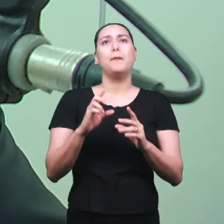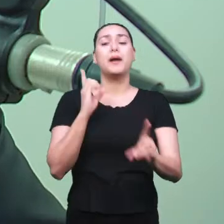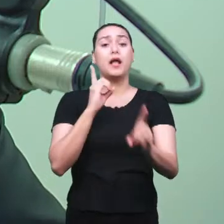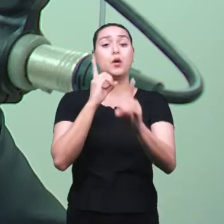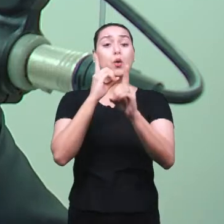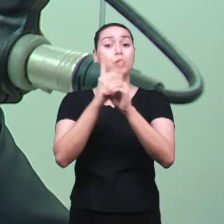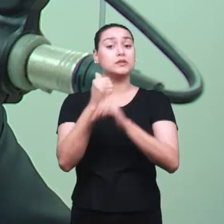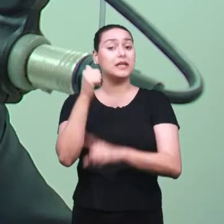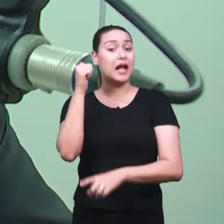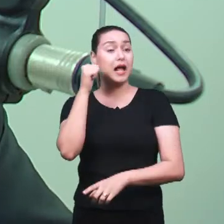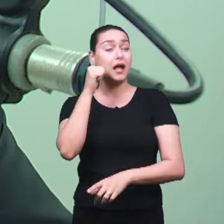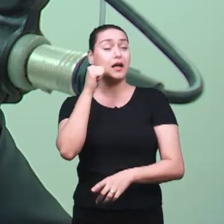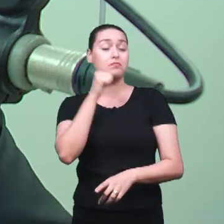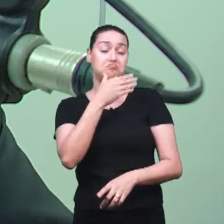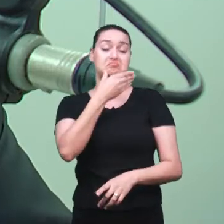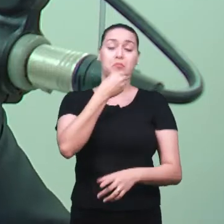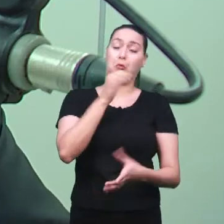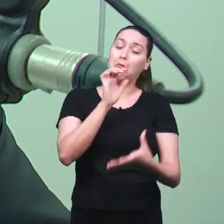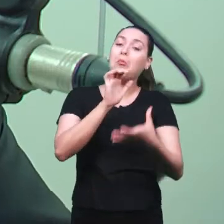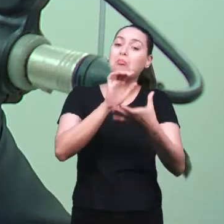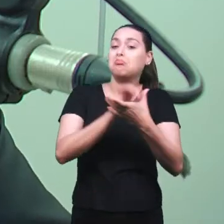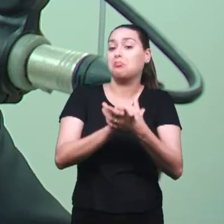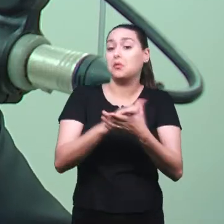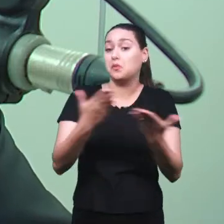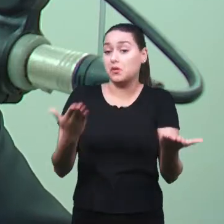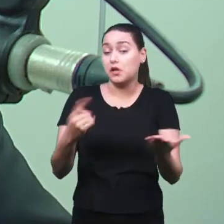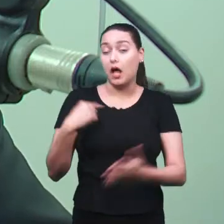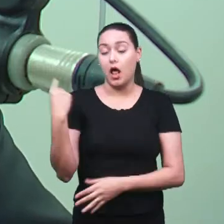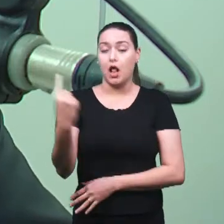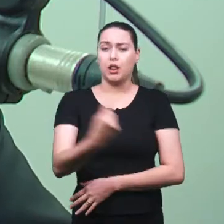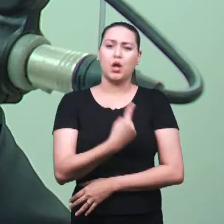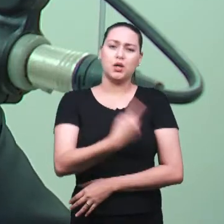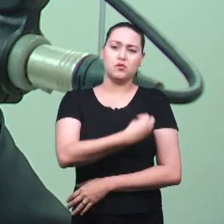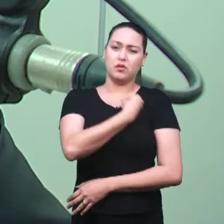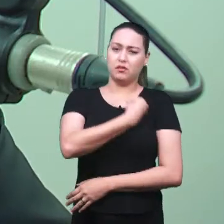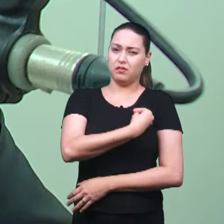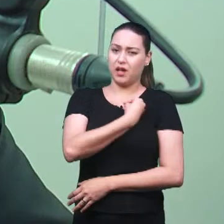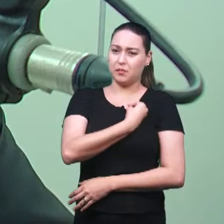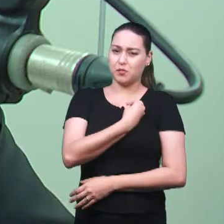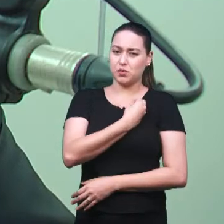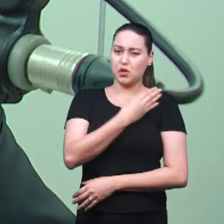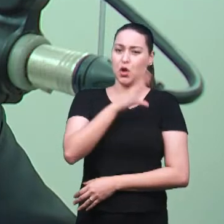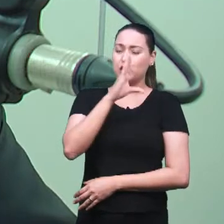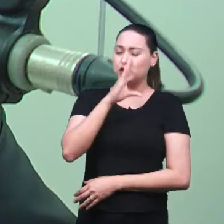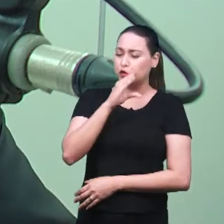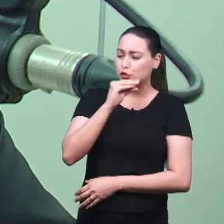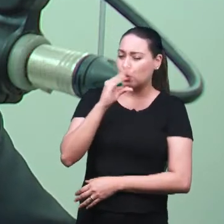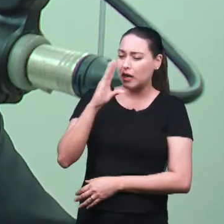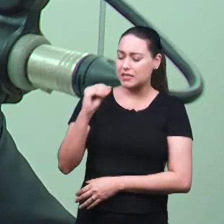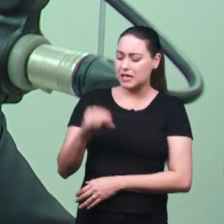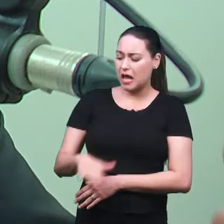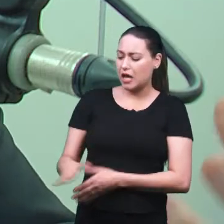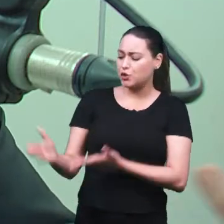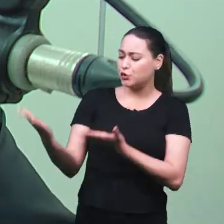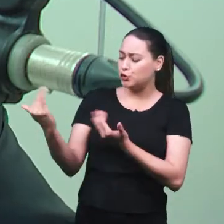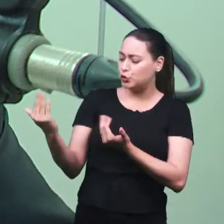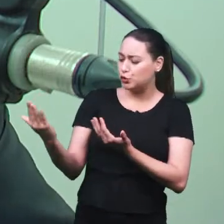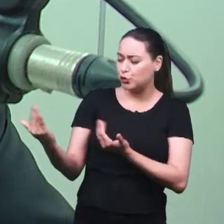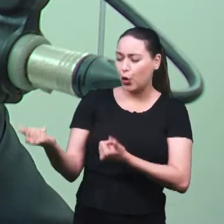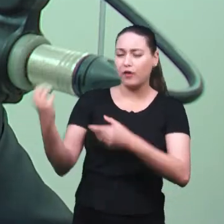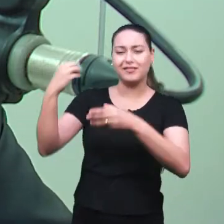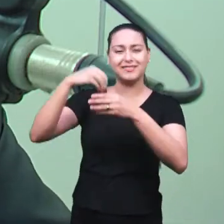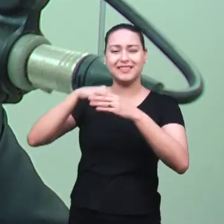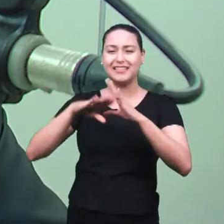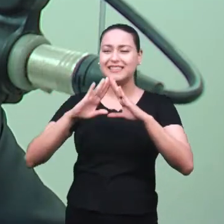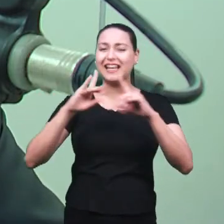que convivemos desde a nossa juventude na presença do Senhor, temos essas experiências, né? De encontrar